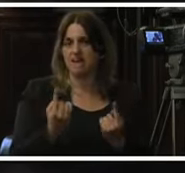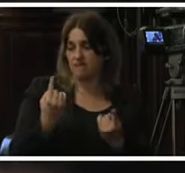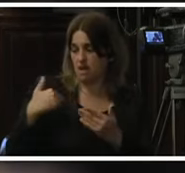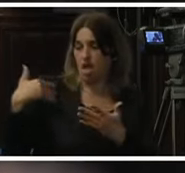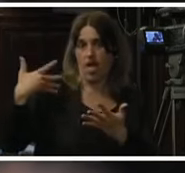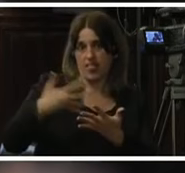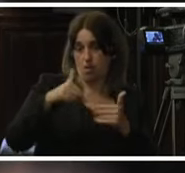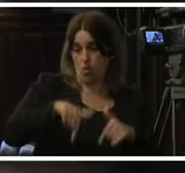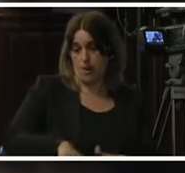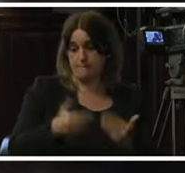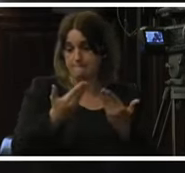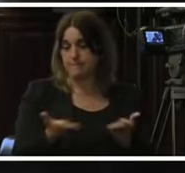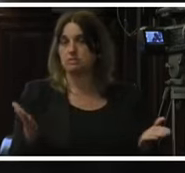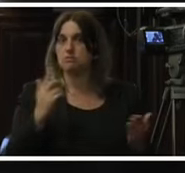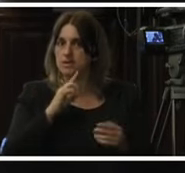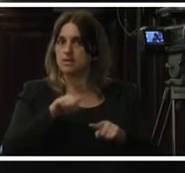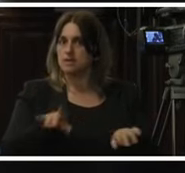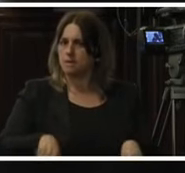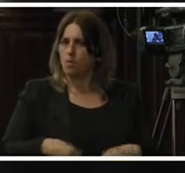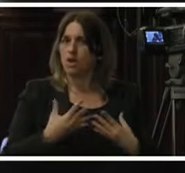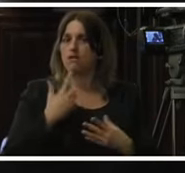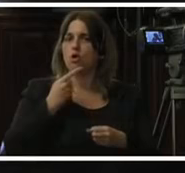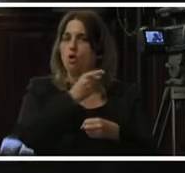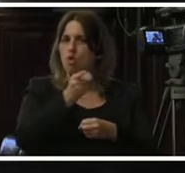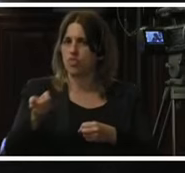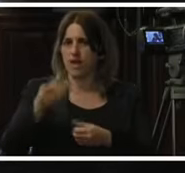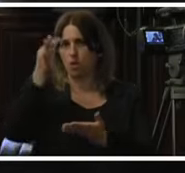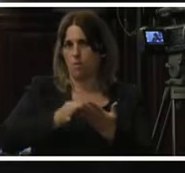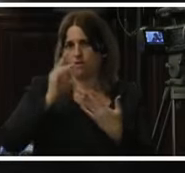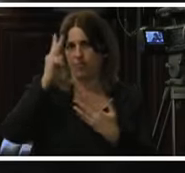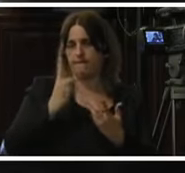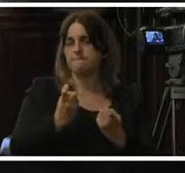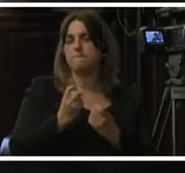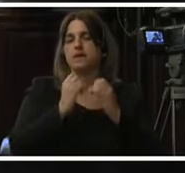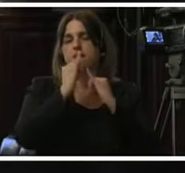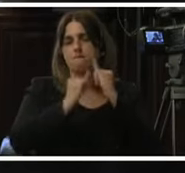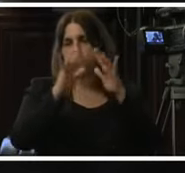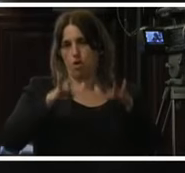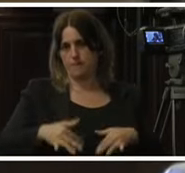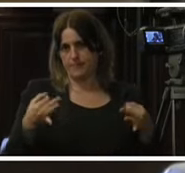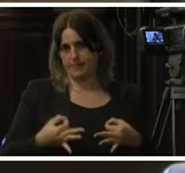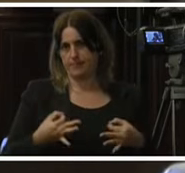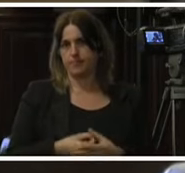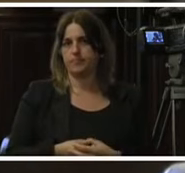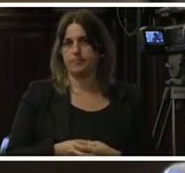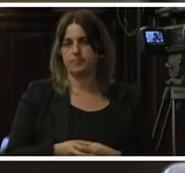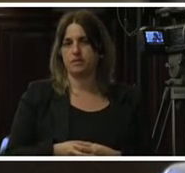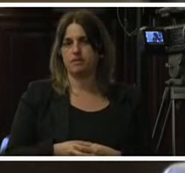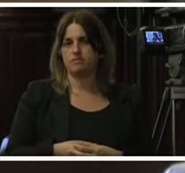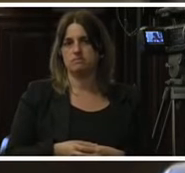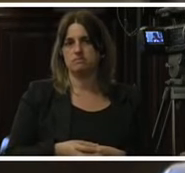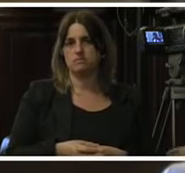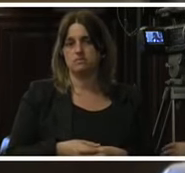e que afectava integridade dos povos indígenas muitas rochas muito graças